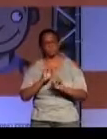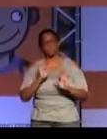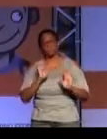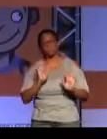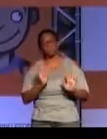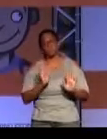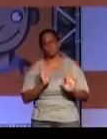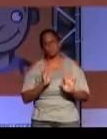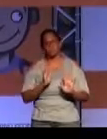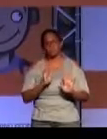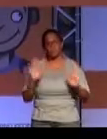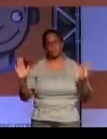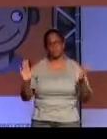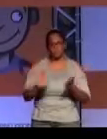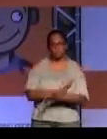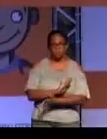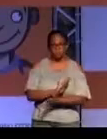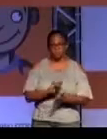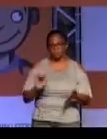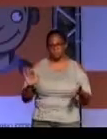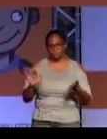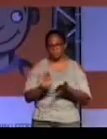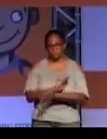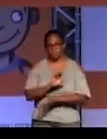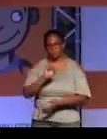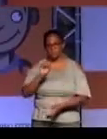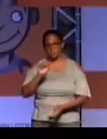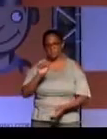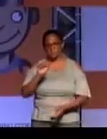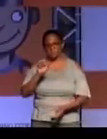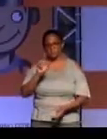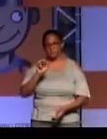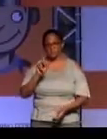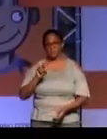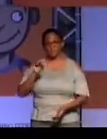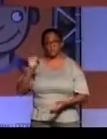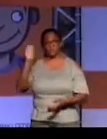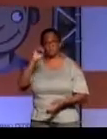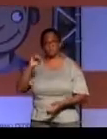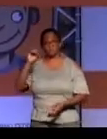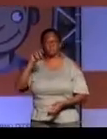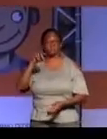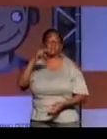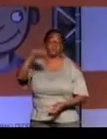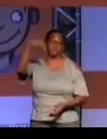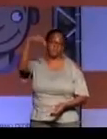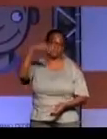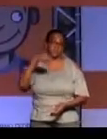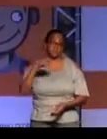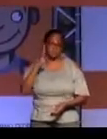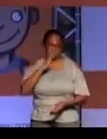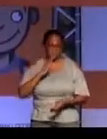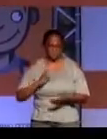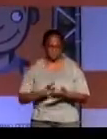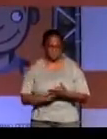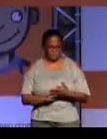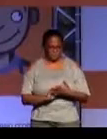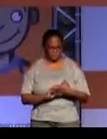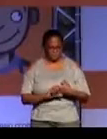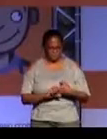de eliminar essa virose sarampo lá do Nordeste brasileiro. E aqui,